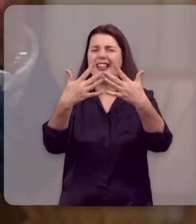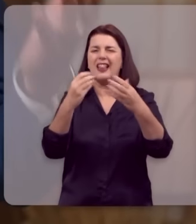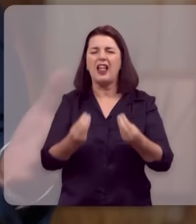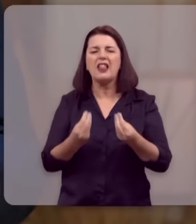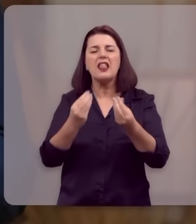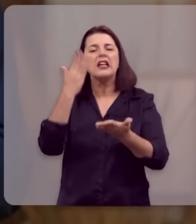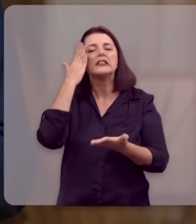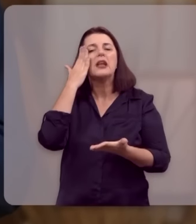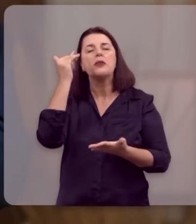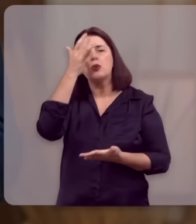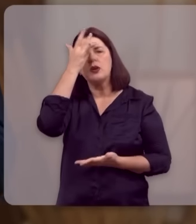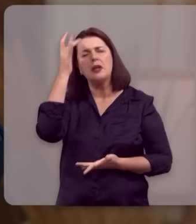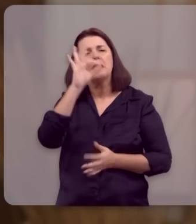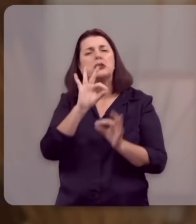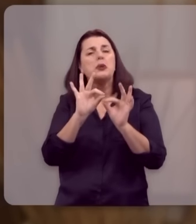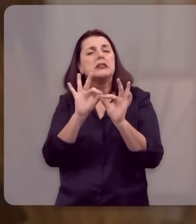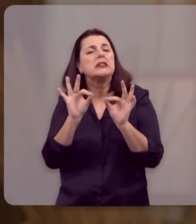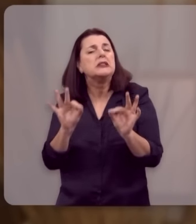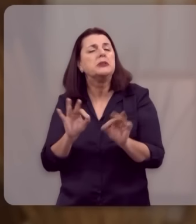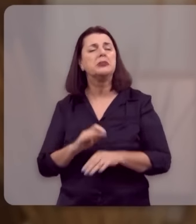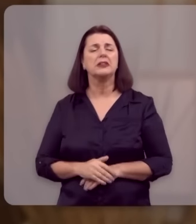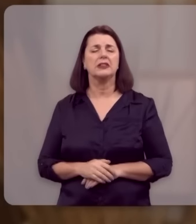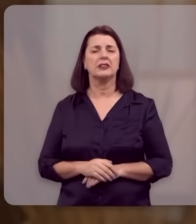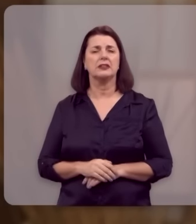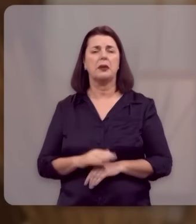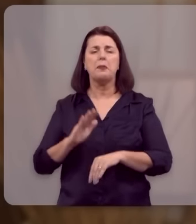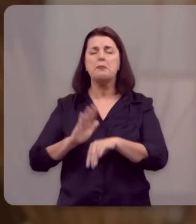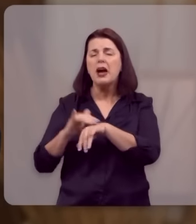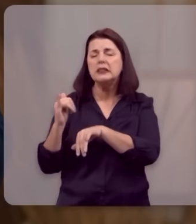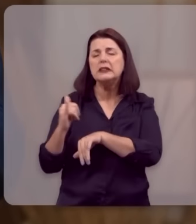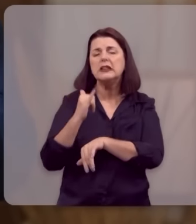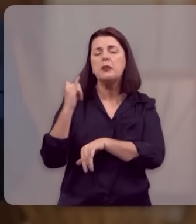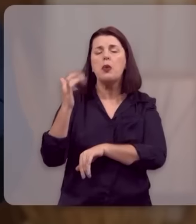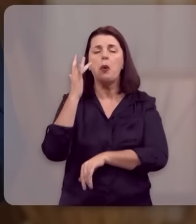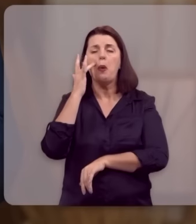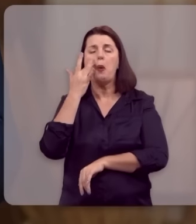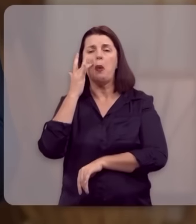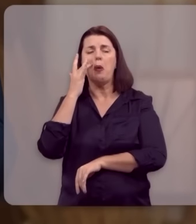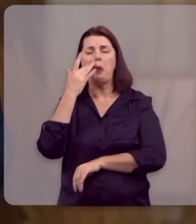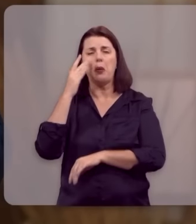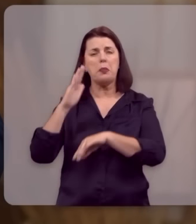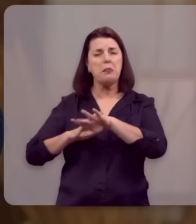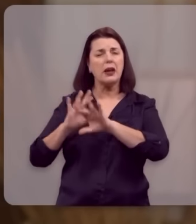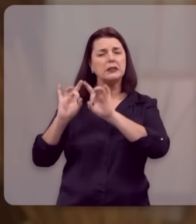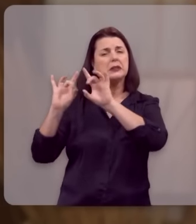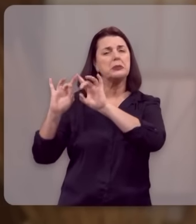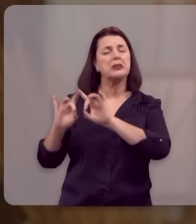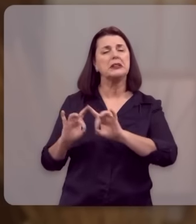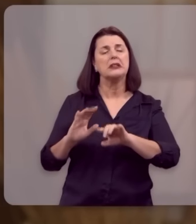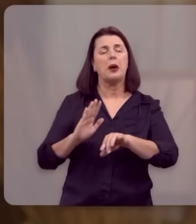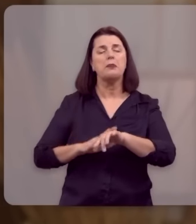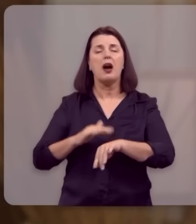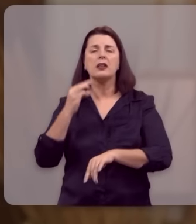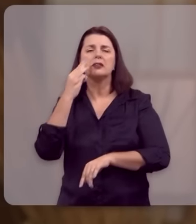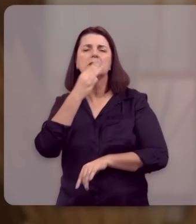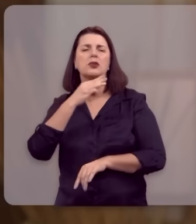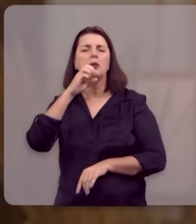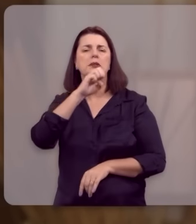dá sabedoria aos simples. Ela é mais preciosa do que muito ouro depurado, e ela é mais doce do que o